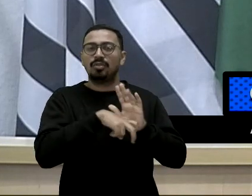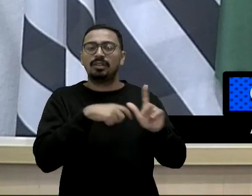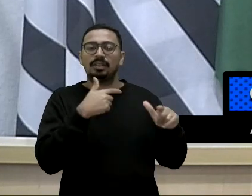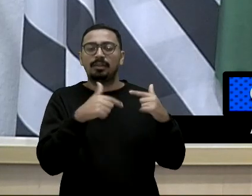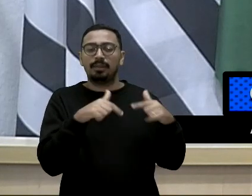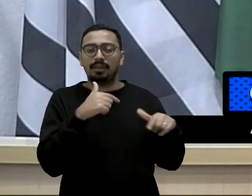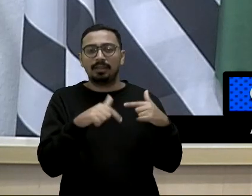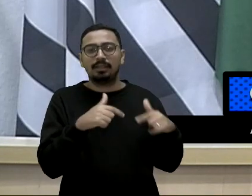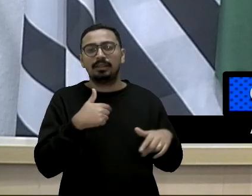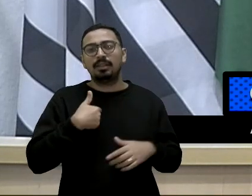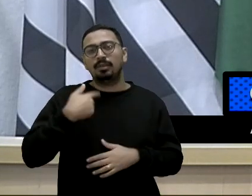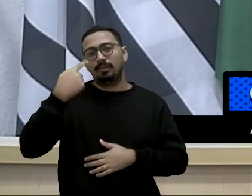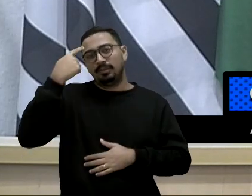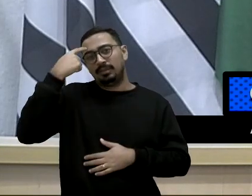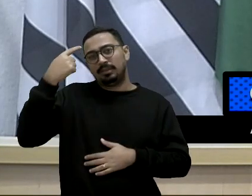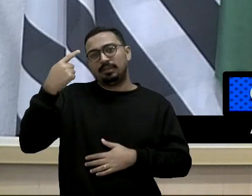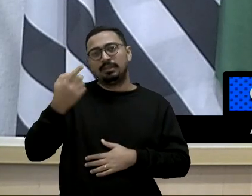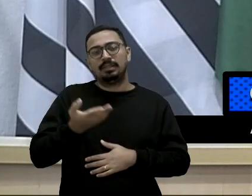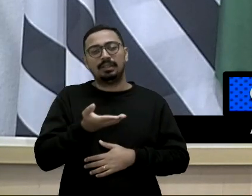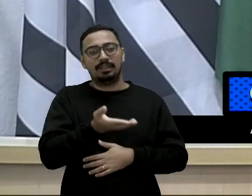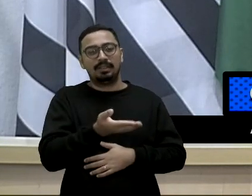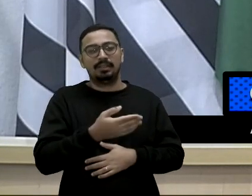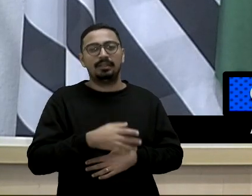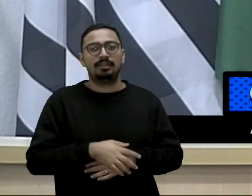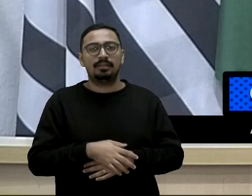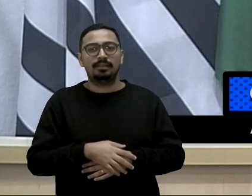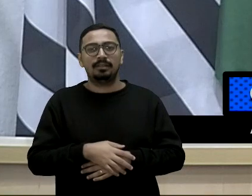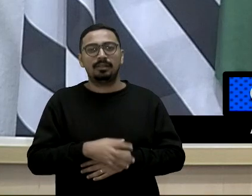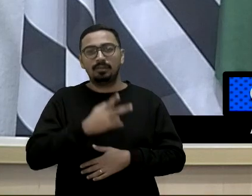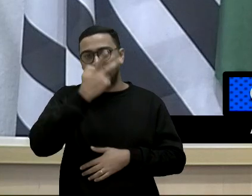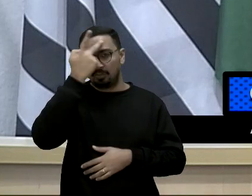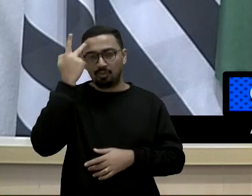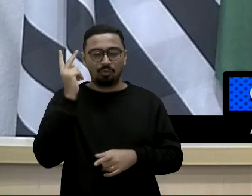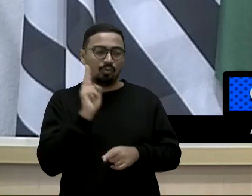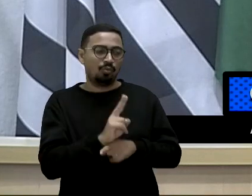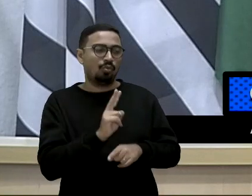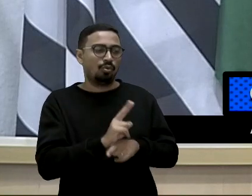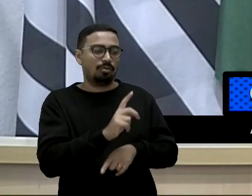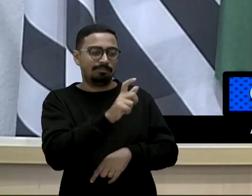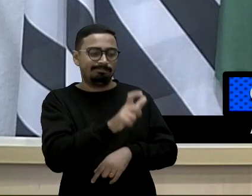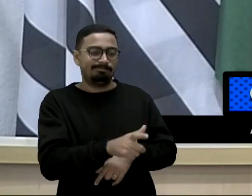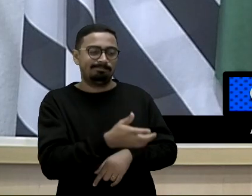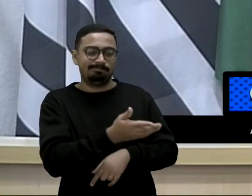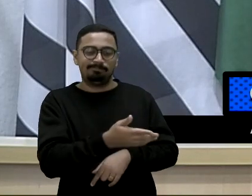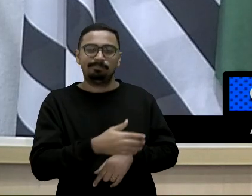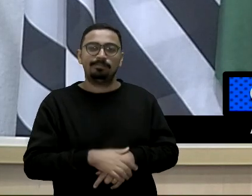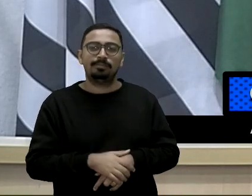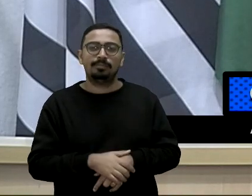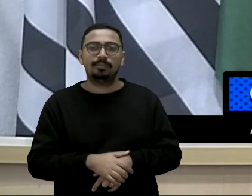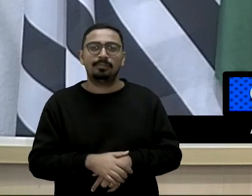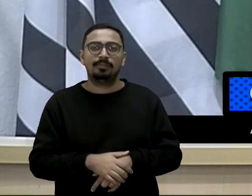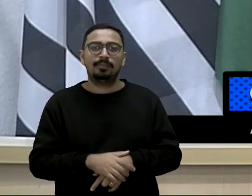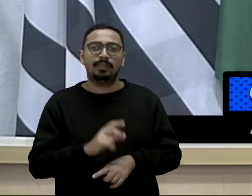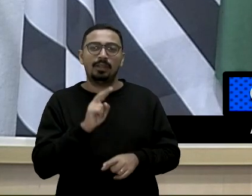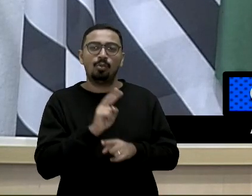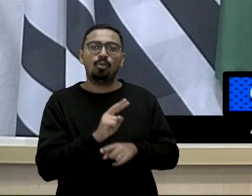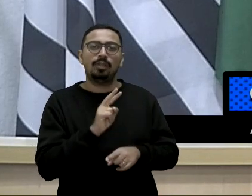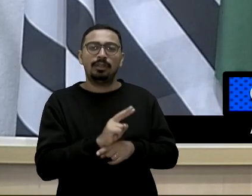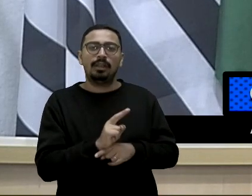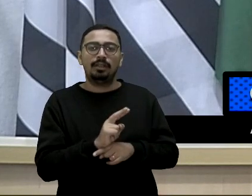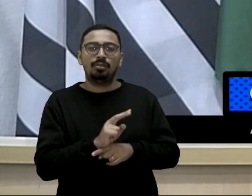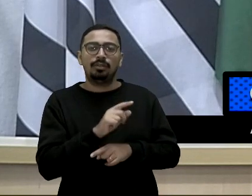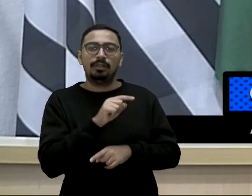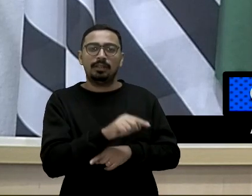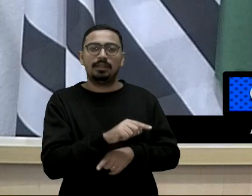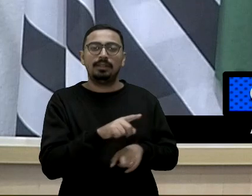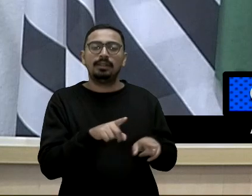trabalhando, eu pensei, tá aí, alguém cuidou. Alguém cuidou dela. E ela sendo cuidada, foi